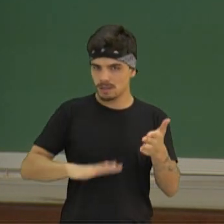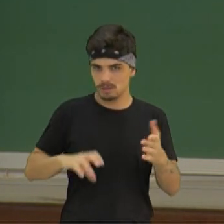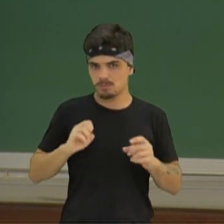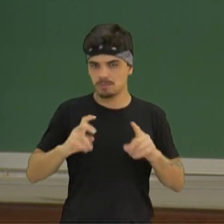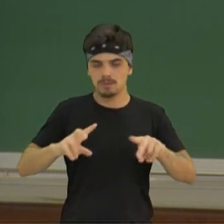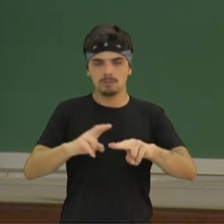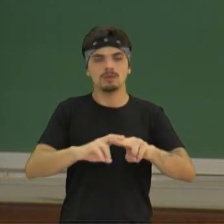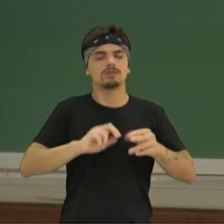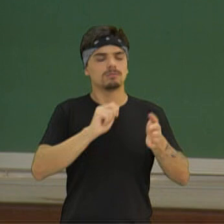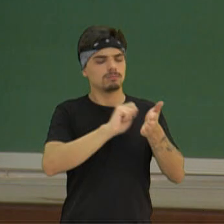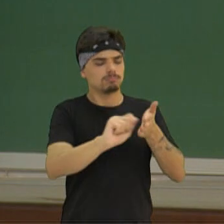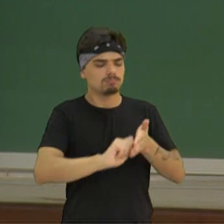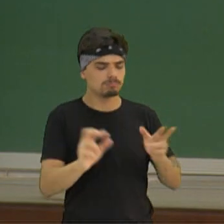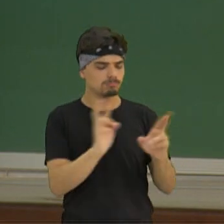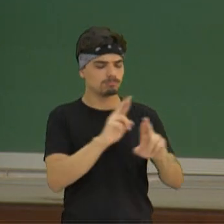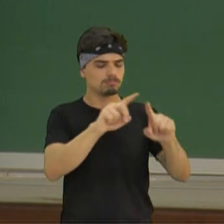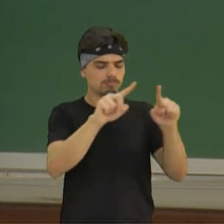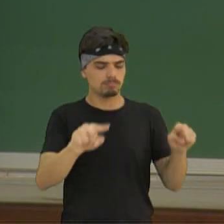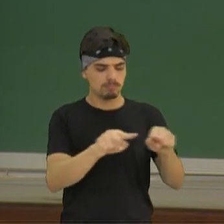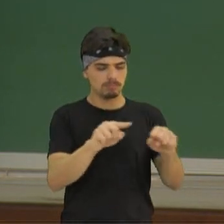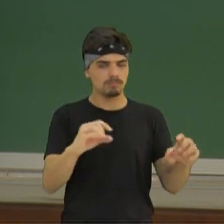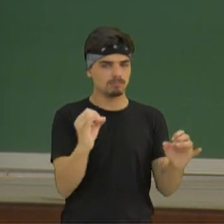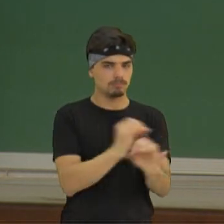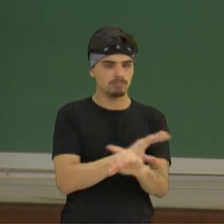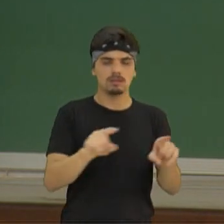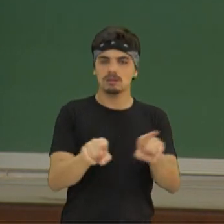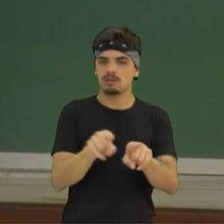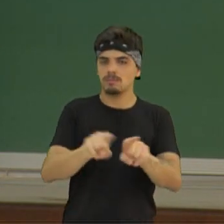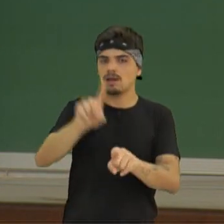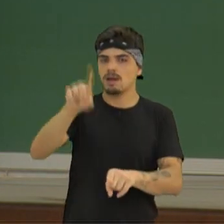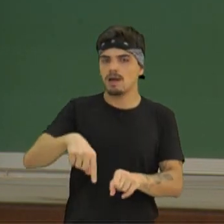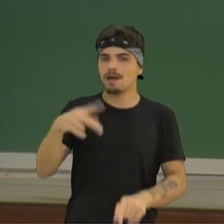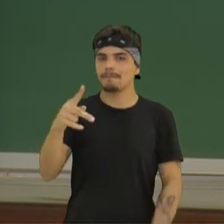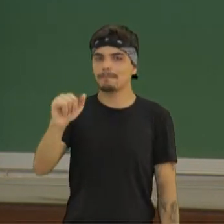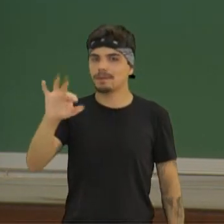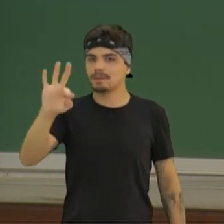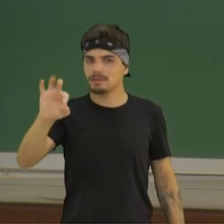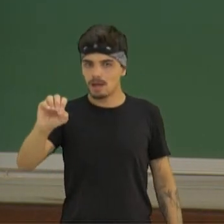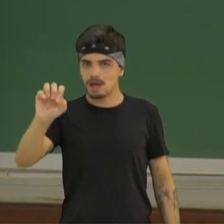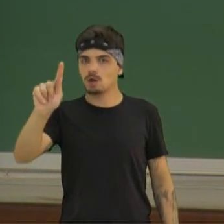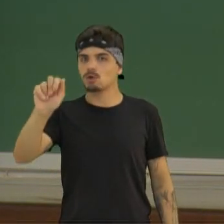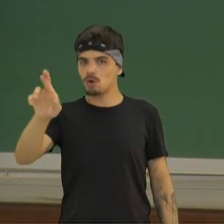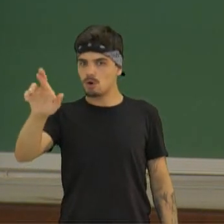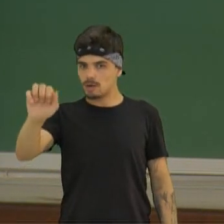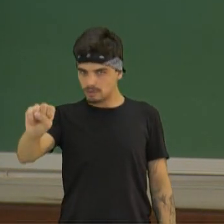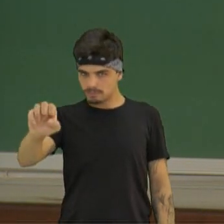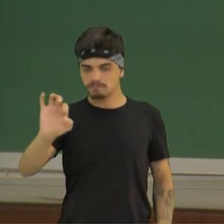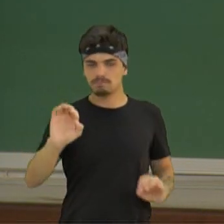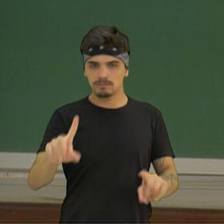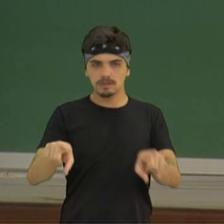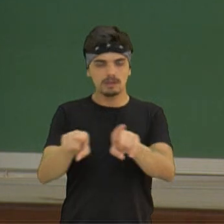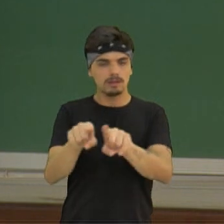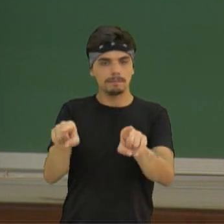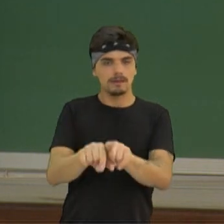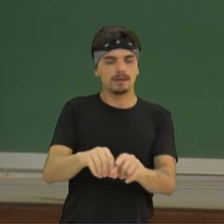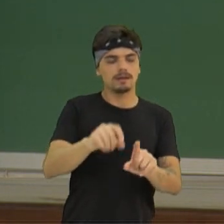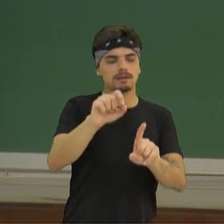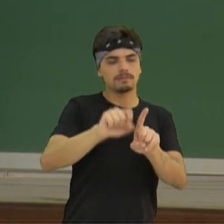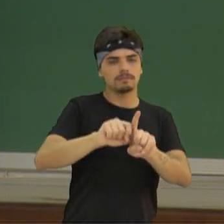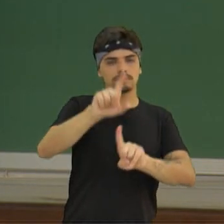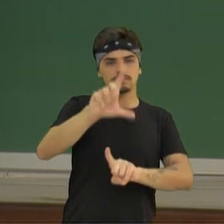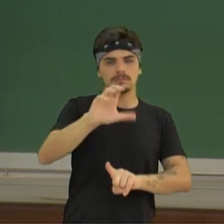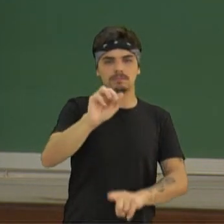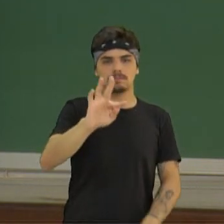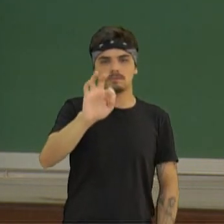eu escrevo a relação trigonométrica fundamental, que é a pitagórica, né? É a do Pitágoras lá. Então, os catetos ao quadrado